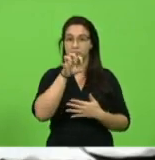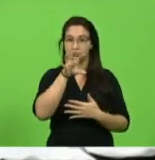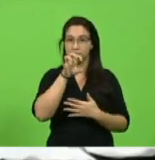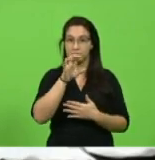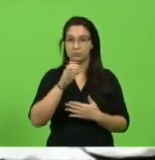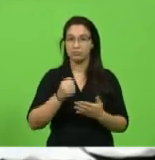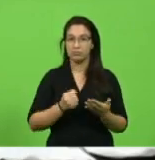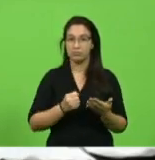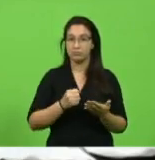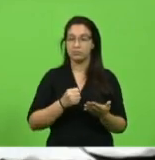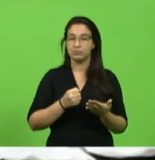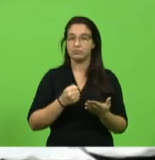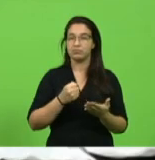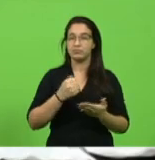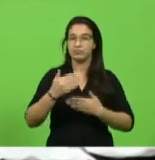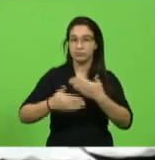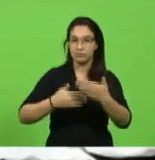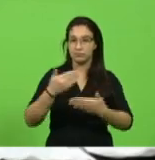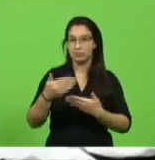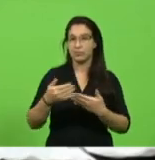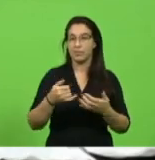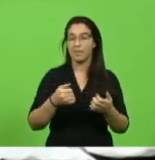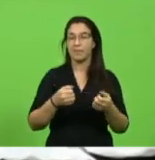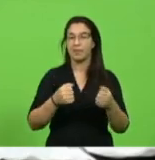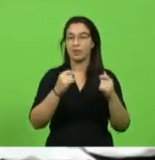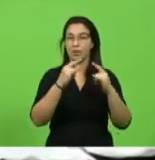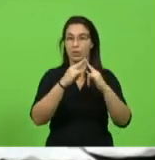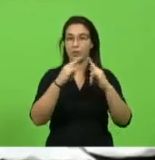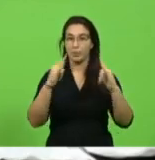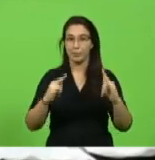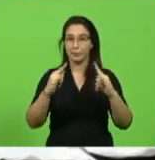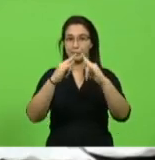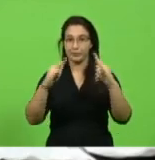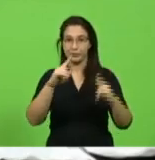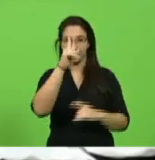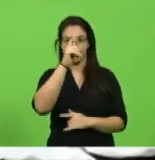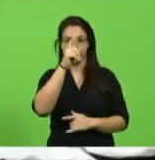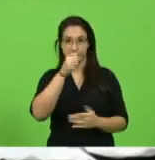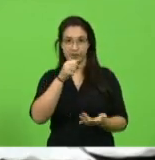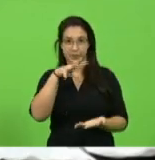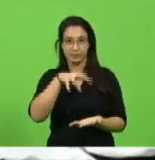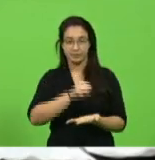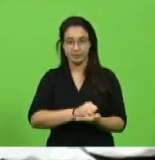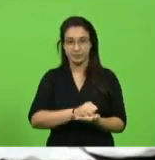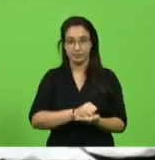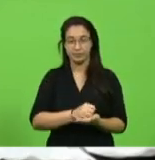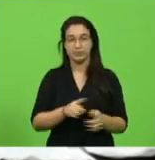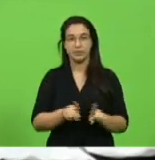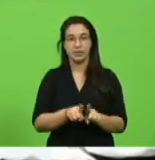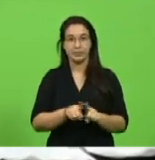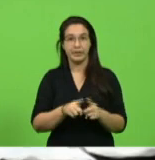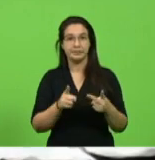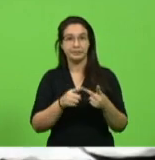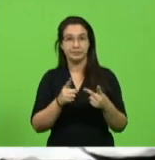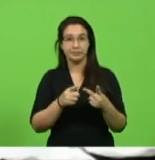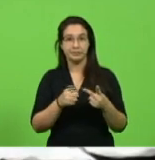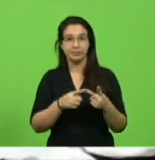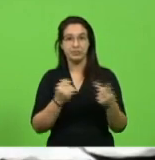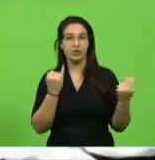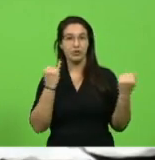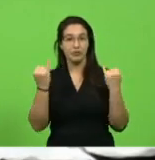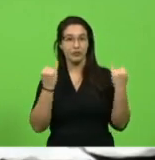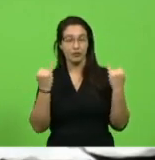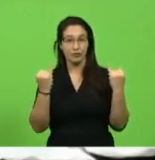contratação do hospital de campanha, no artigo 9º, item 3, que é a prestação de informações falsas